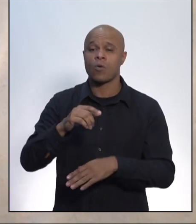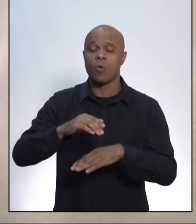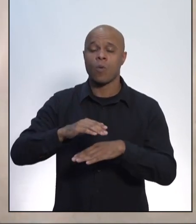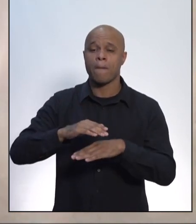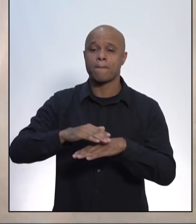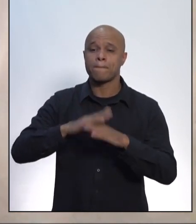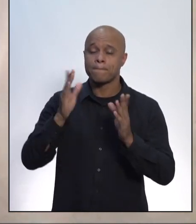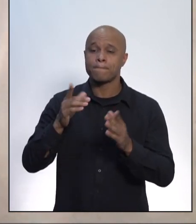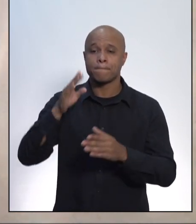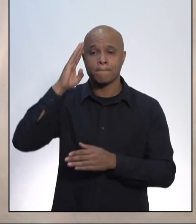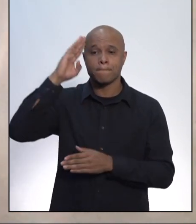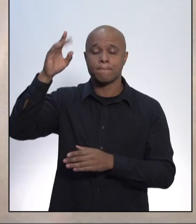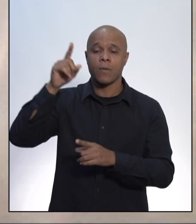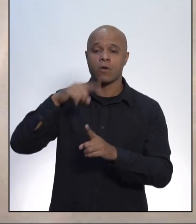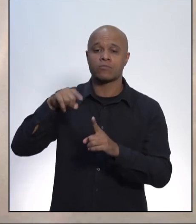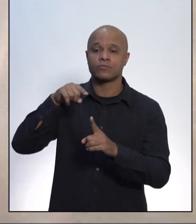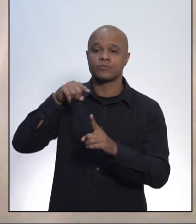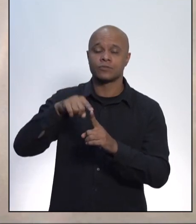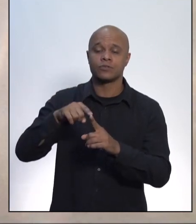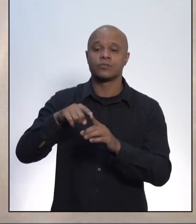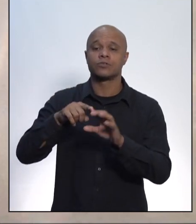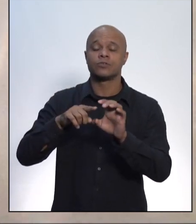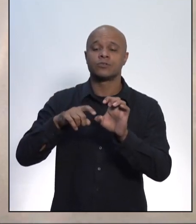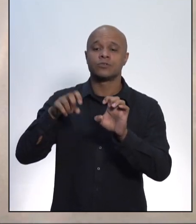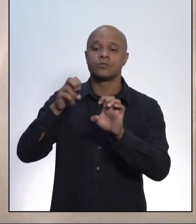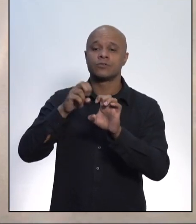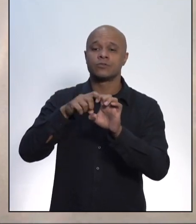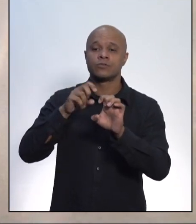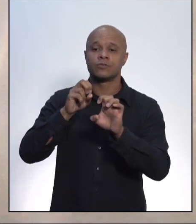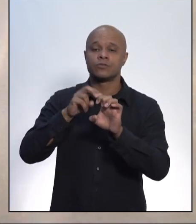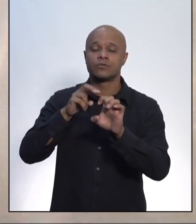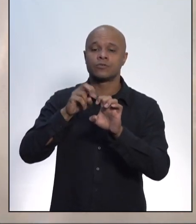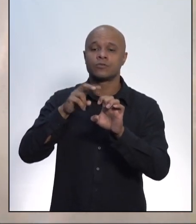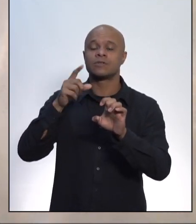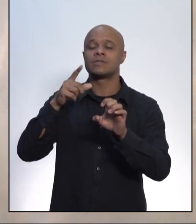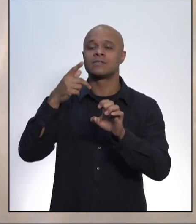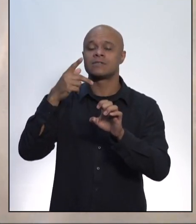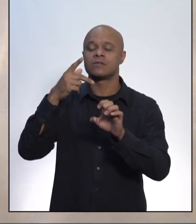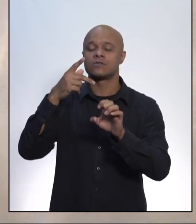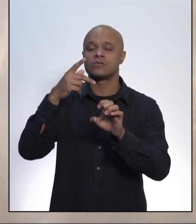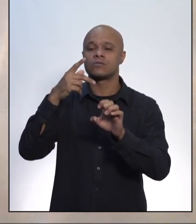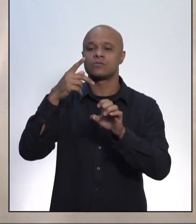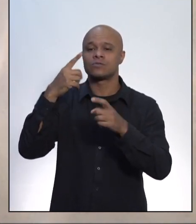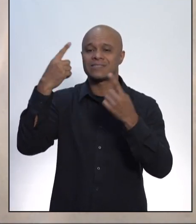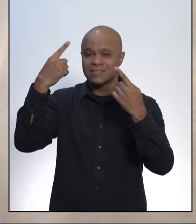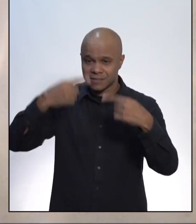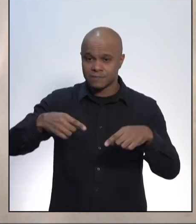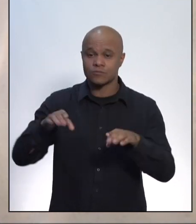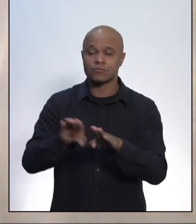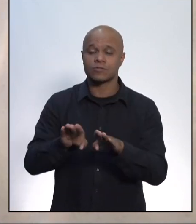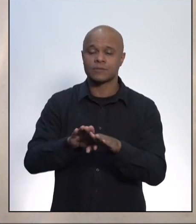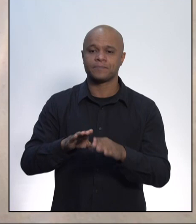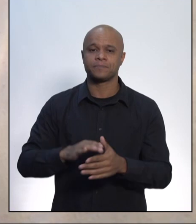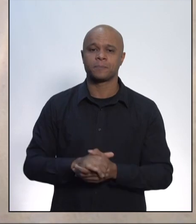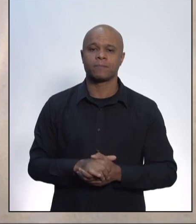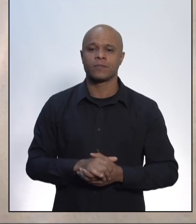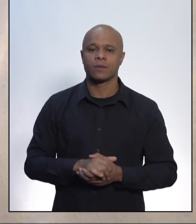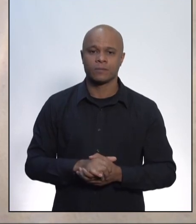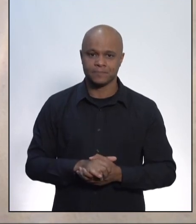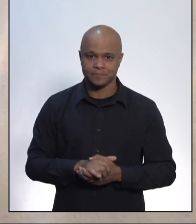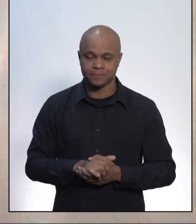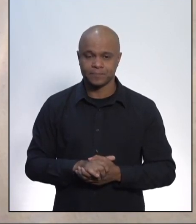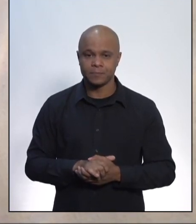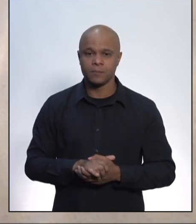principais objetivos do empreendedorismo e seus desafios. Eu acho que o Bruno já respondeu isso, né? Que